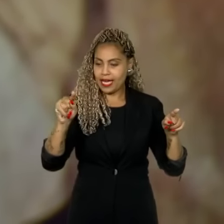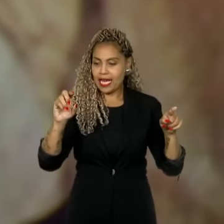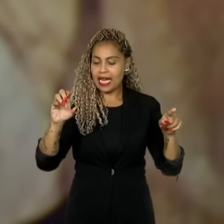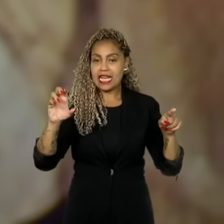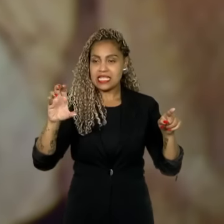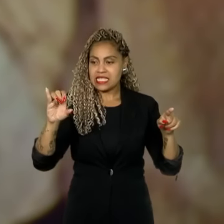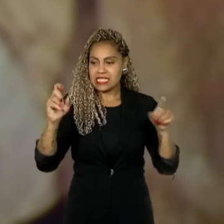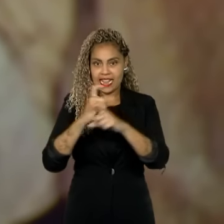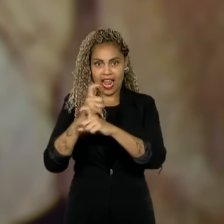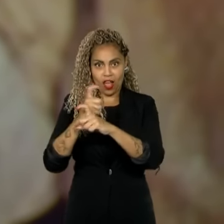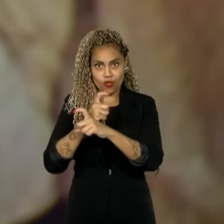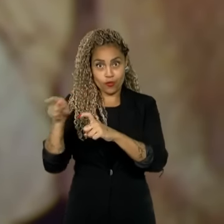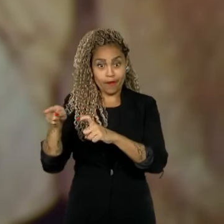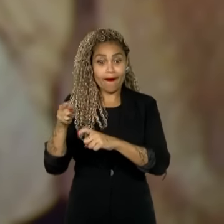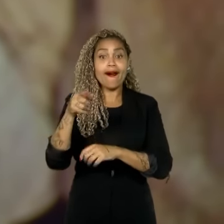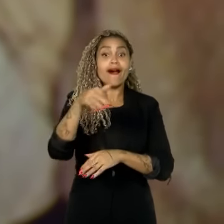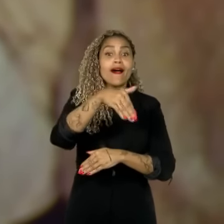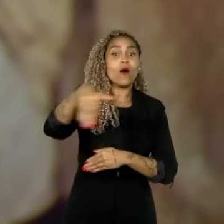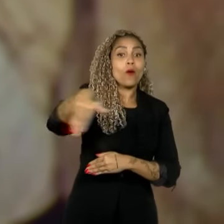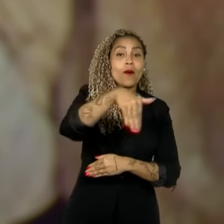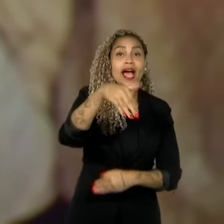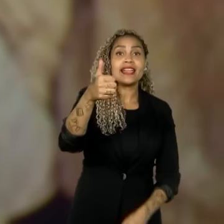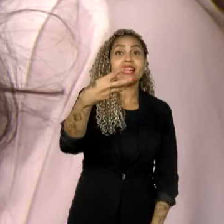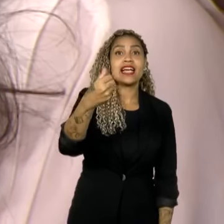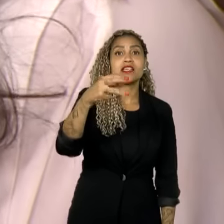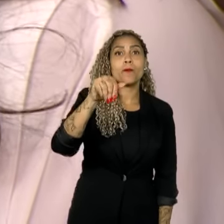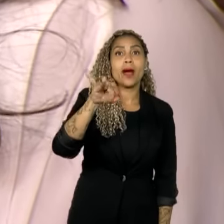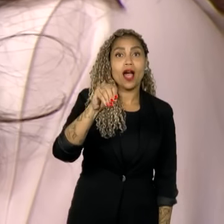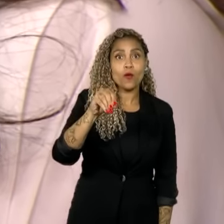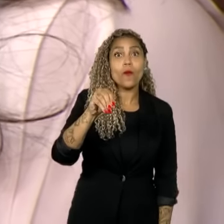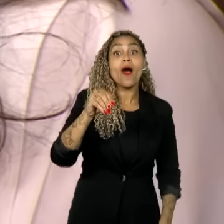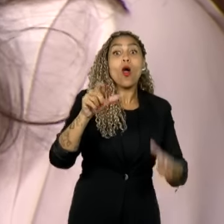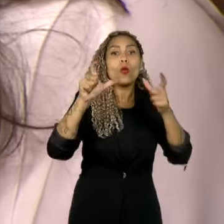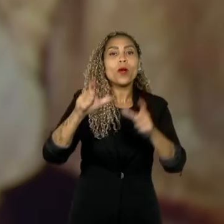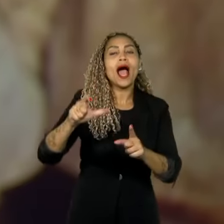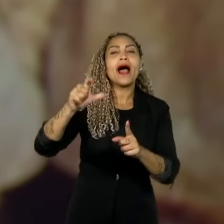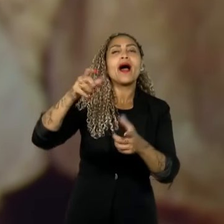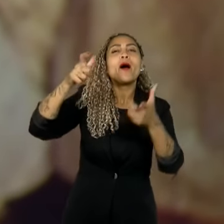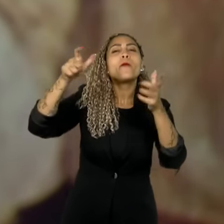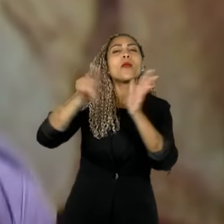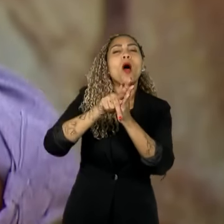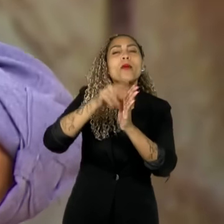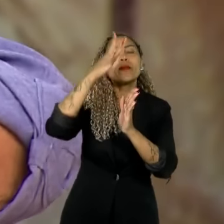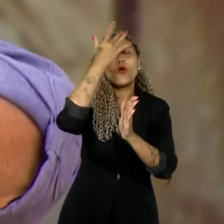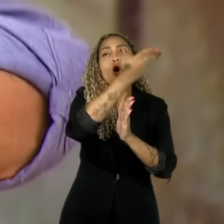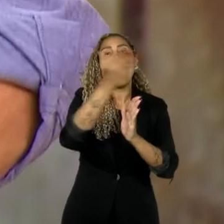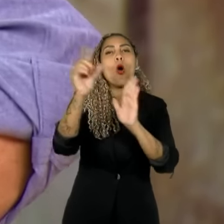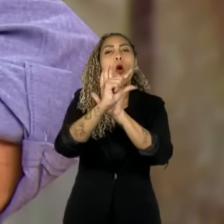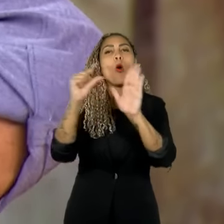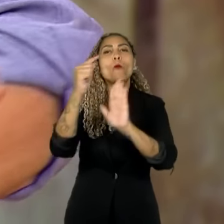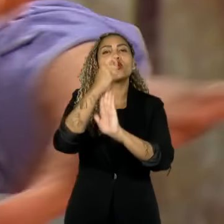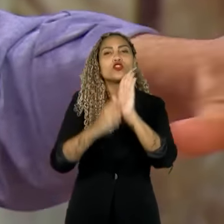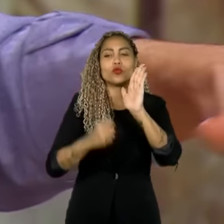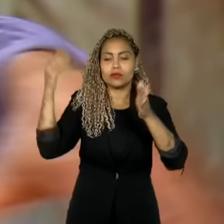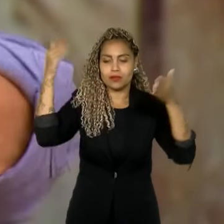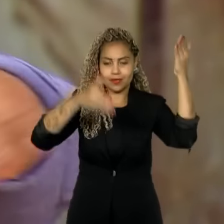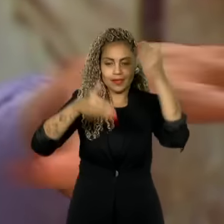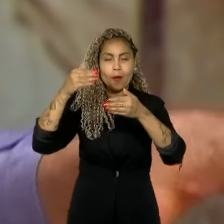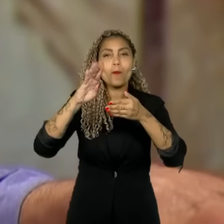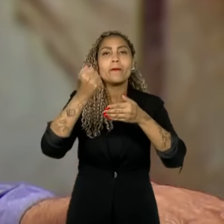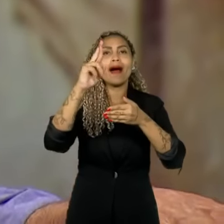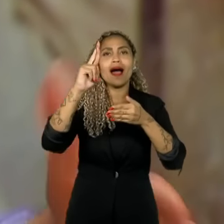maio. E ali era o ponto dos compositores. O ponto dos compositores era o ponto dos sambistas, que ia